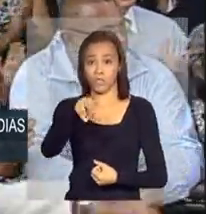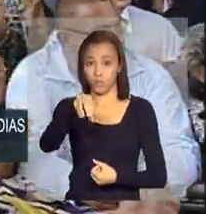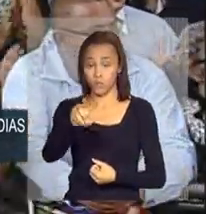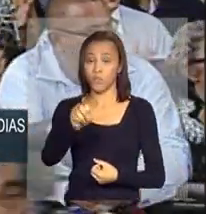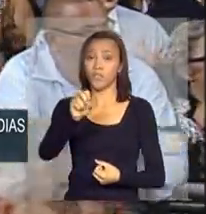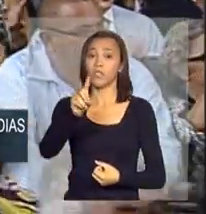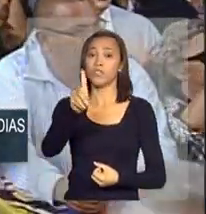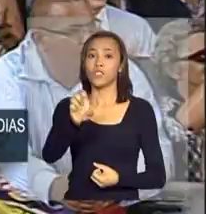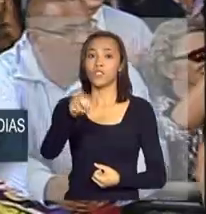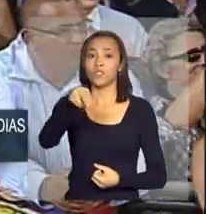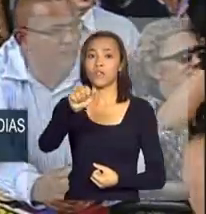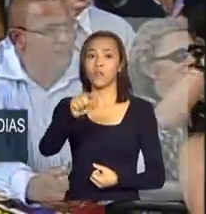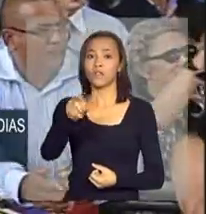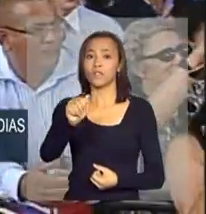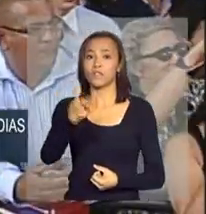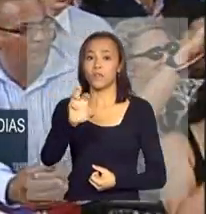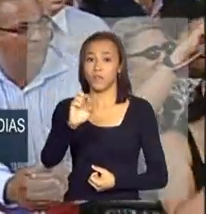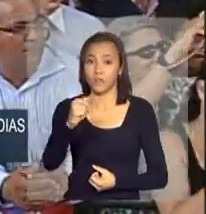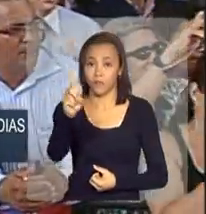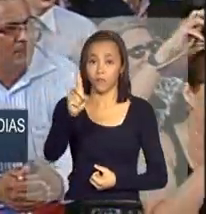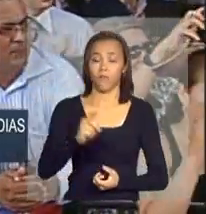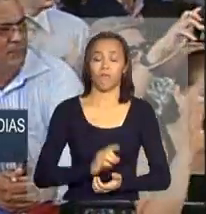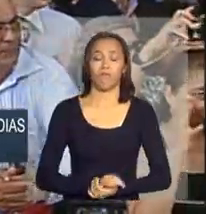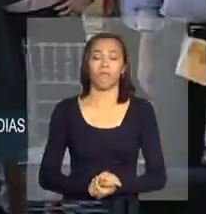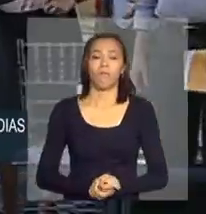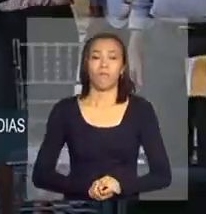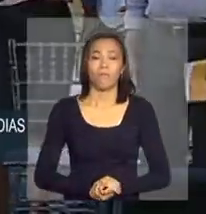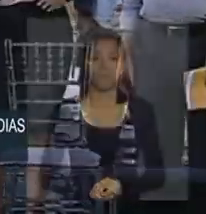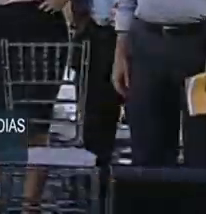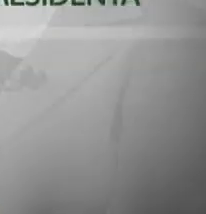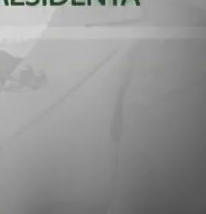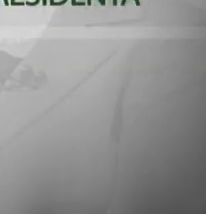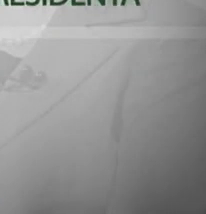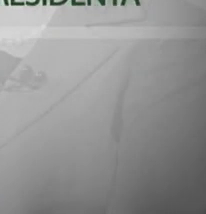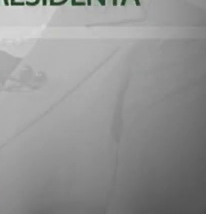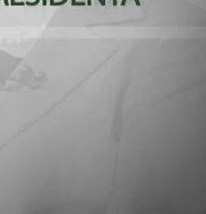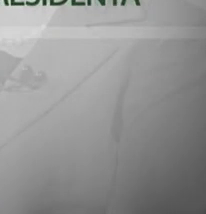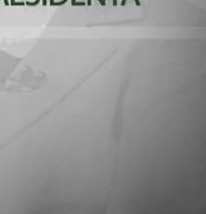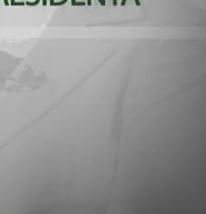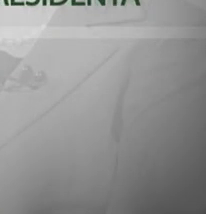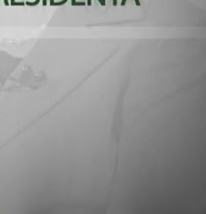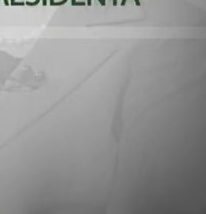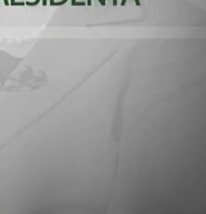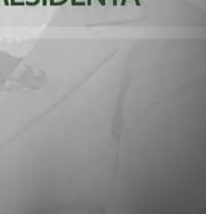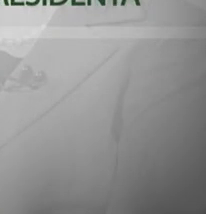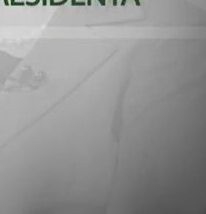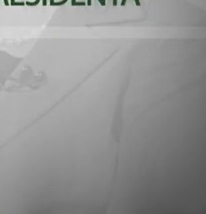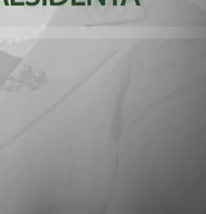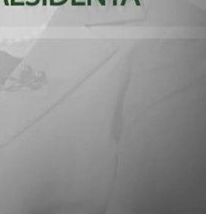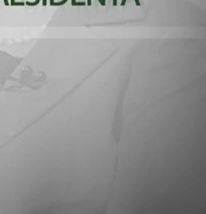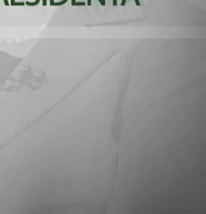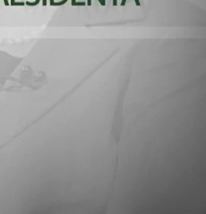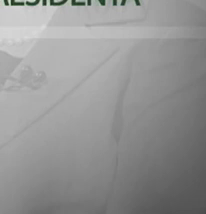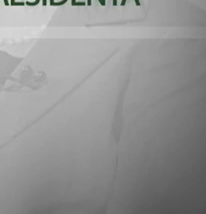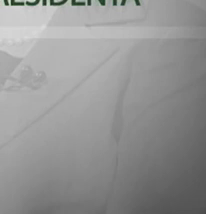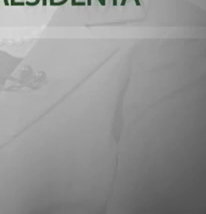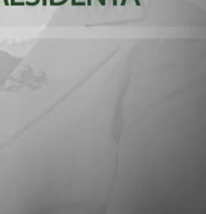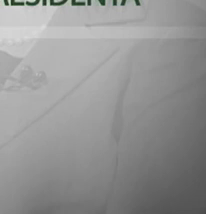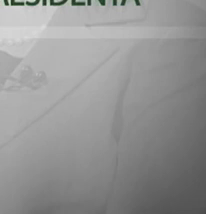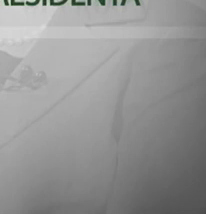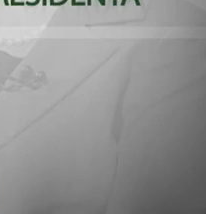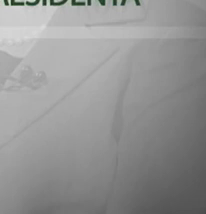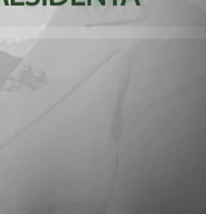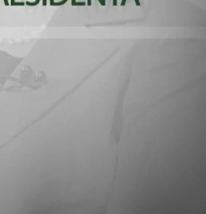é E aí se você acompanhou a reapresentação da